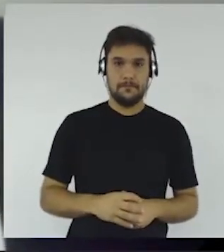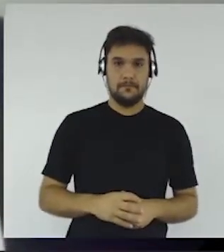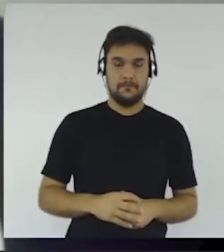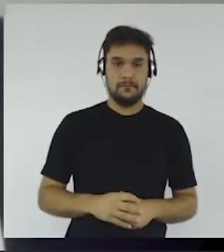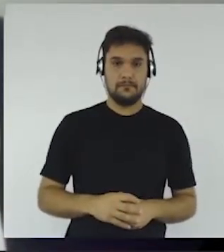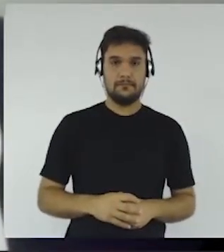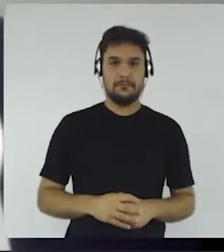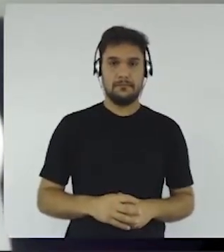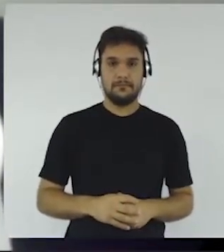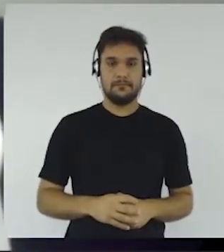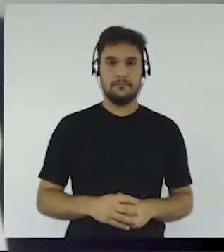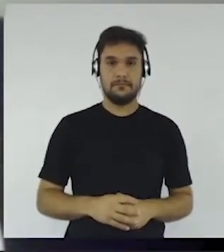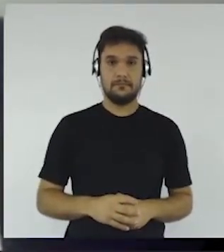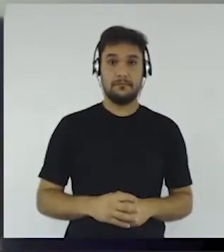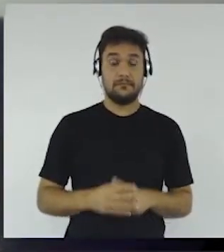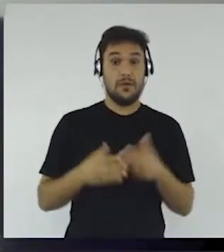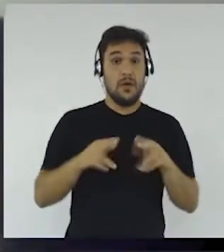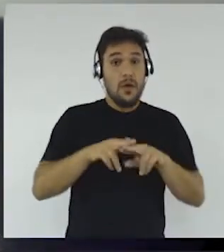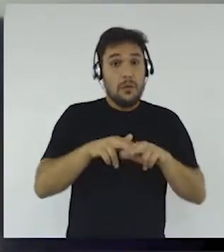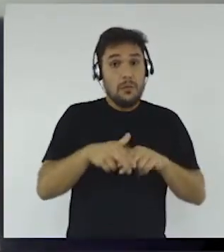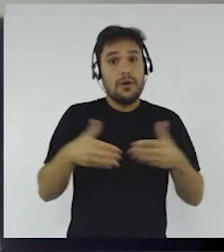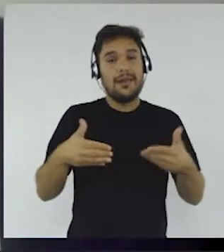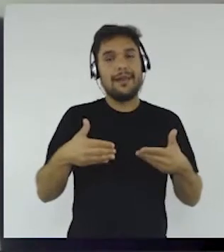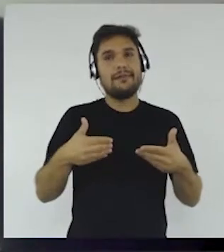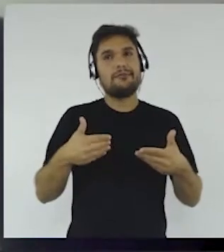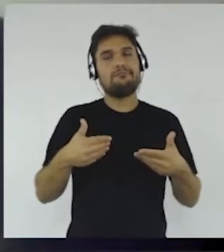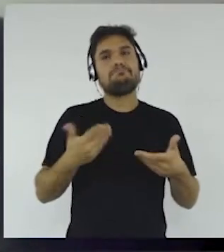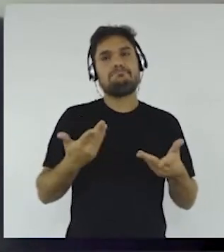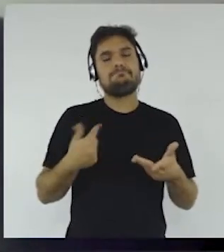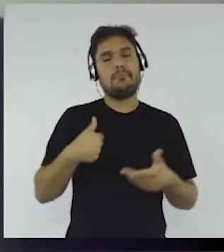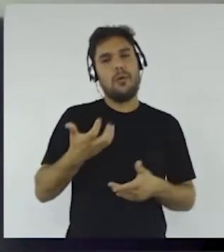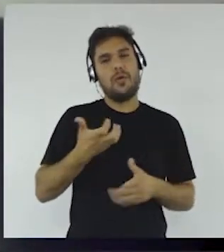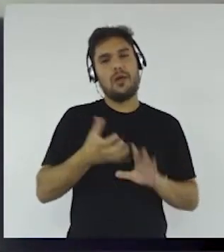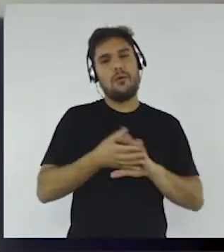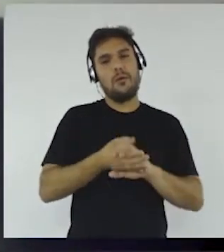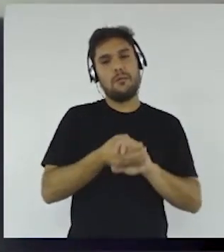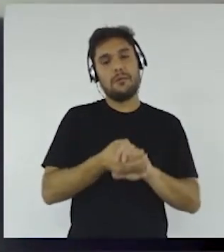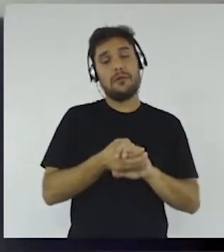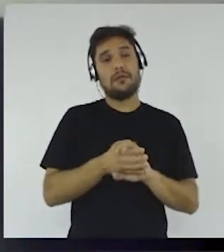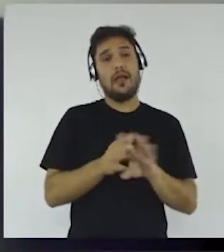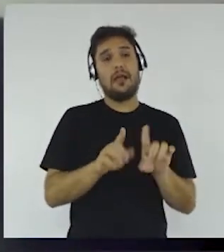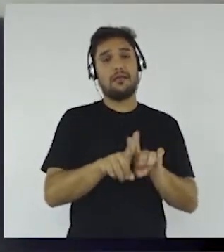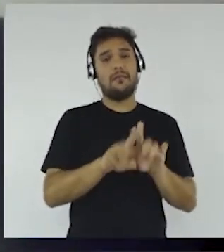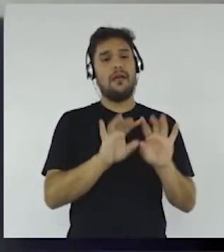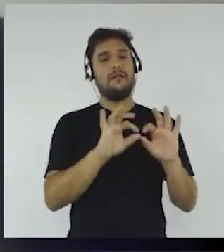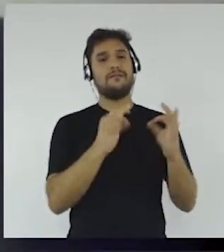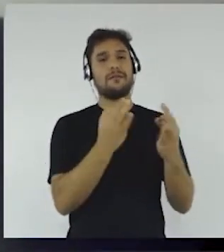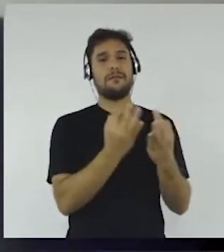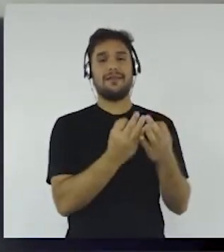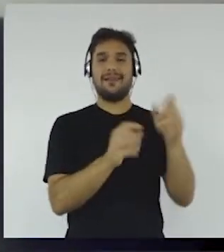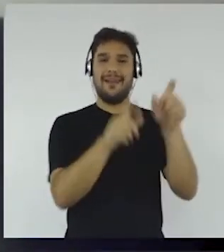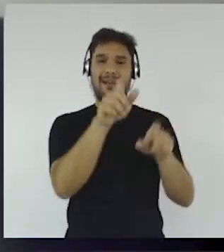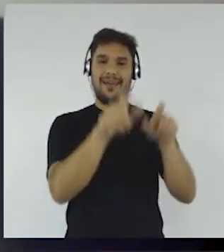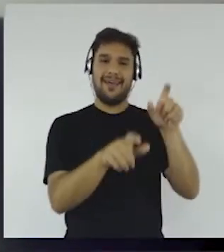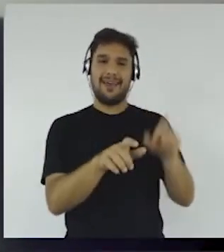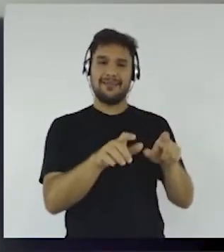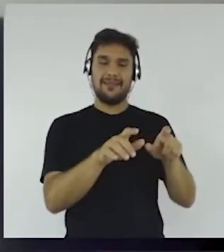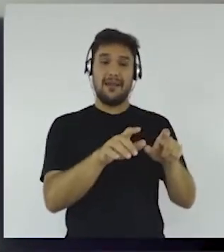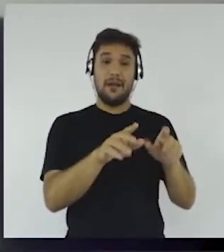Está afetando todo o planeta. Nesse sentido, em particular, quero cumprimentar aos familiares do Dr. Silvio